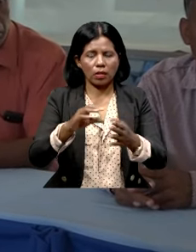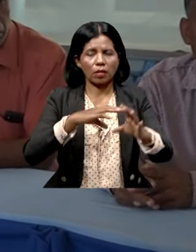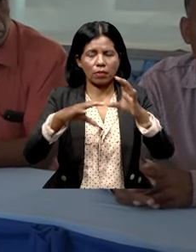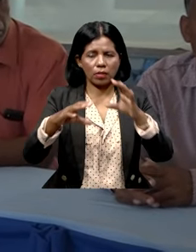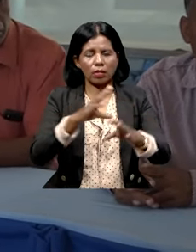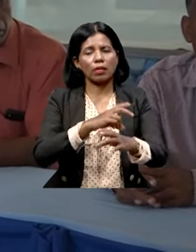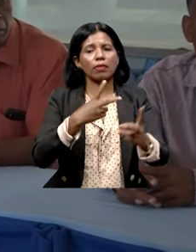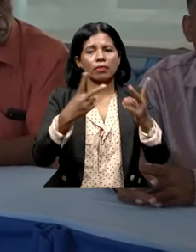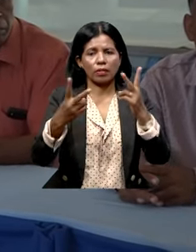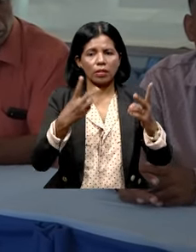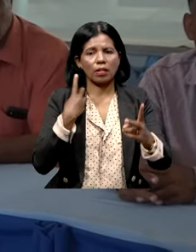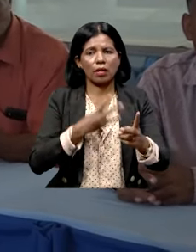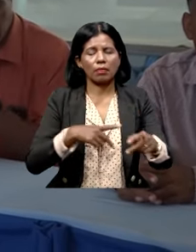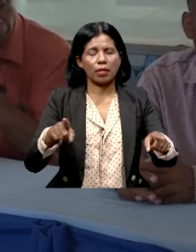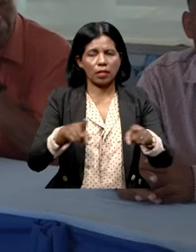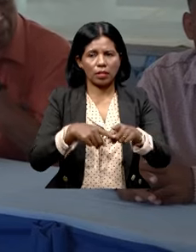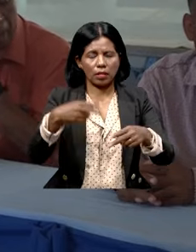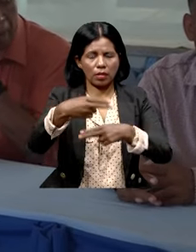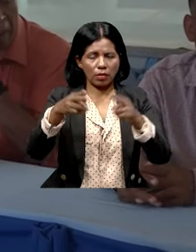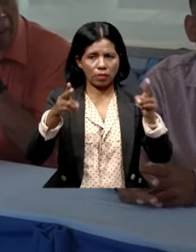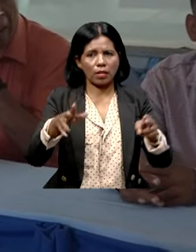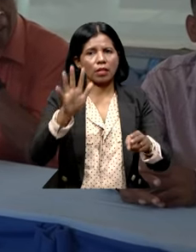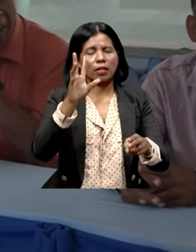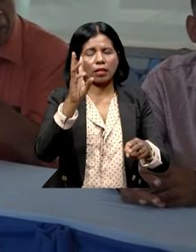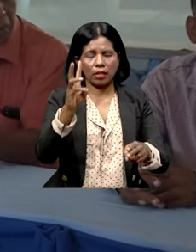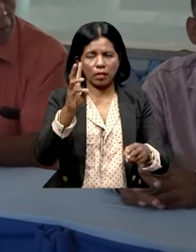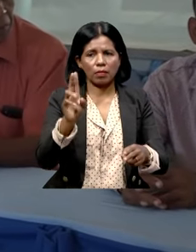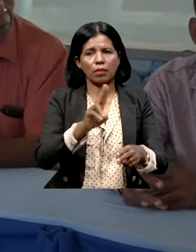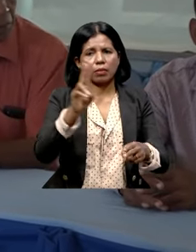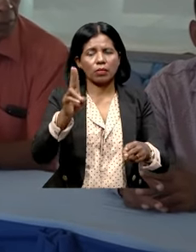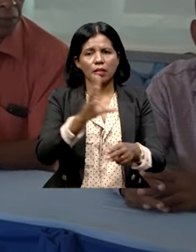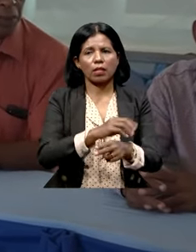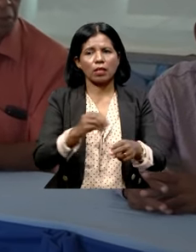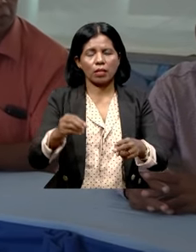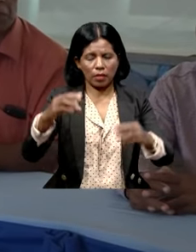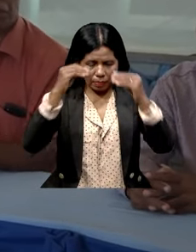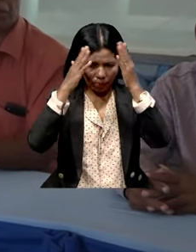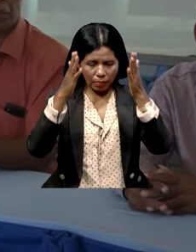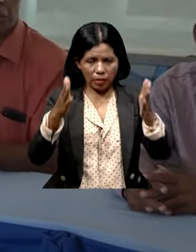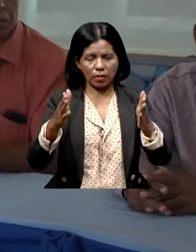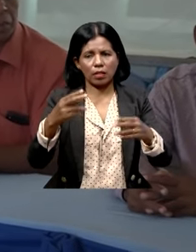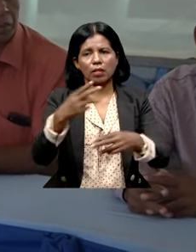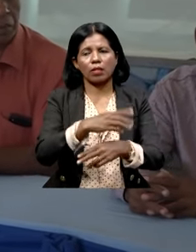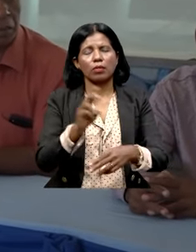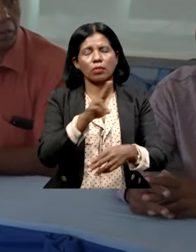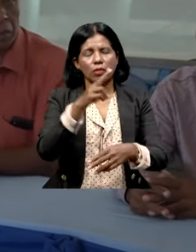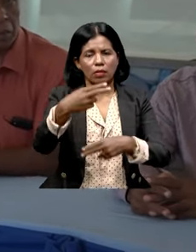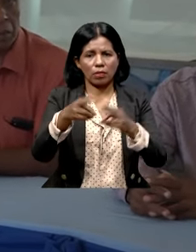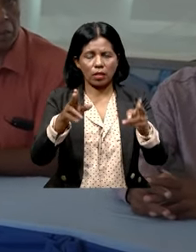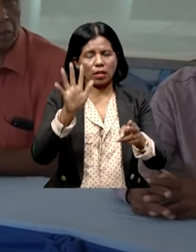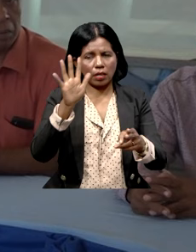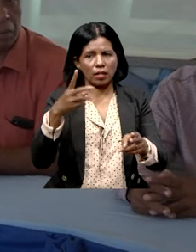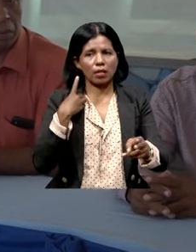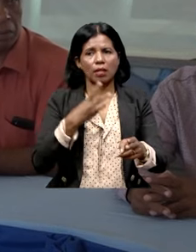turismo. Então, minha sala, nem de, na sala, iremos para mim, usar a provisória para sala professores, então, usa a sala lima de. Sala lima, a mim,